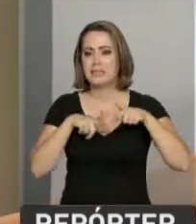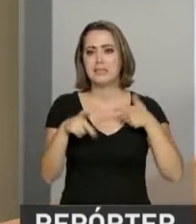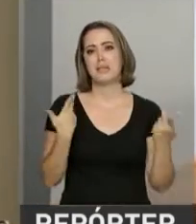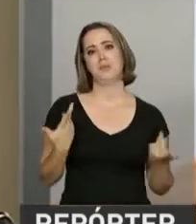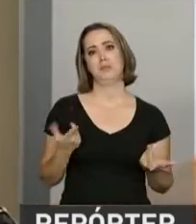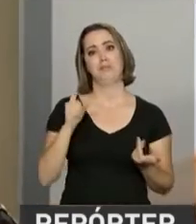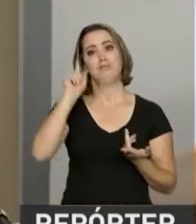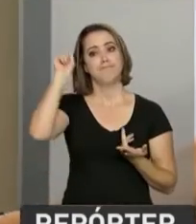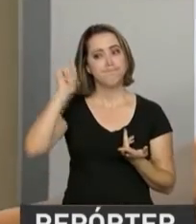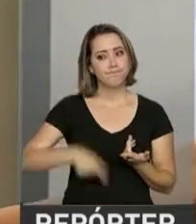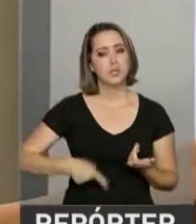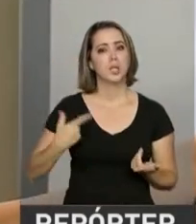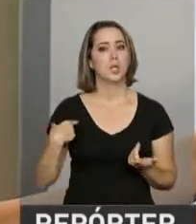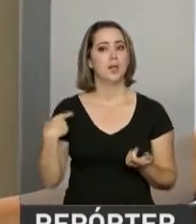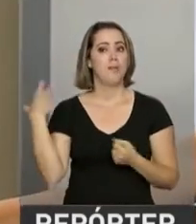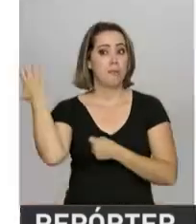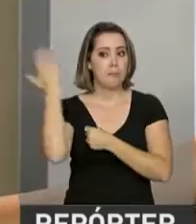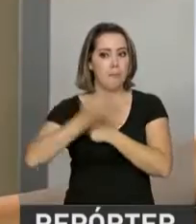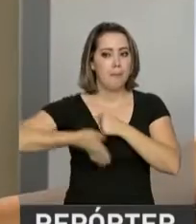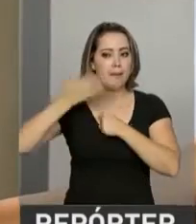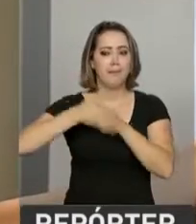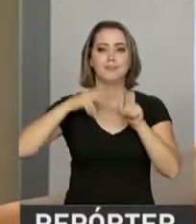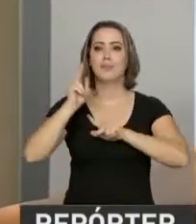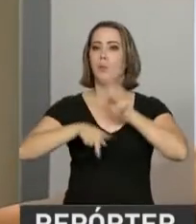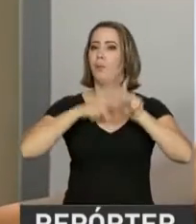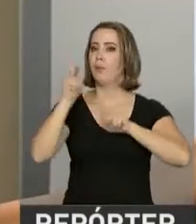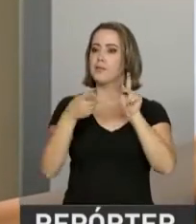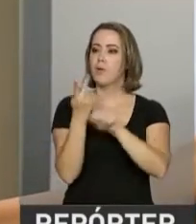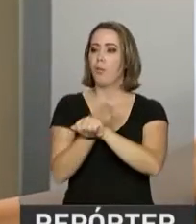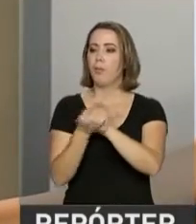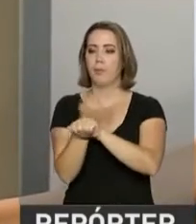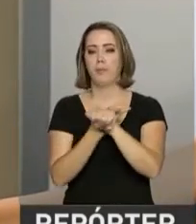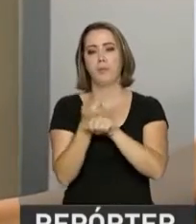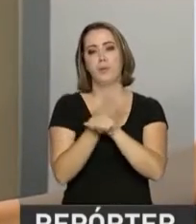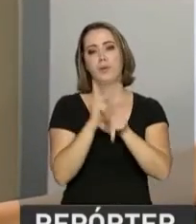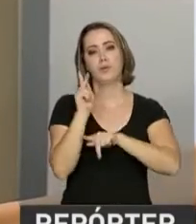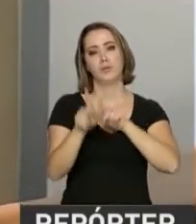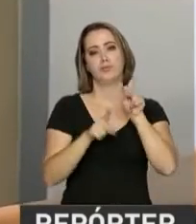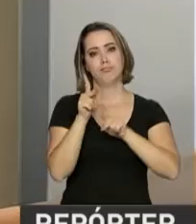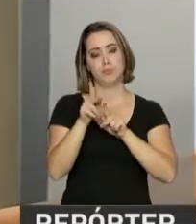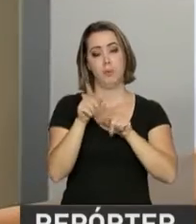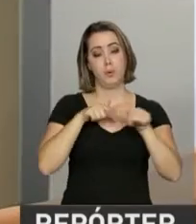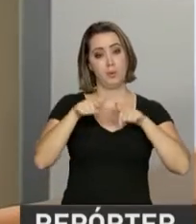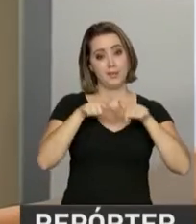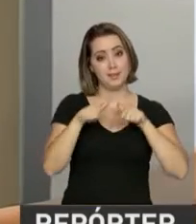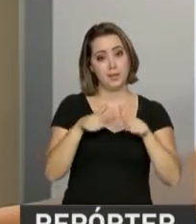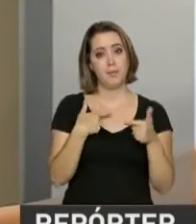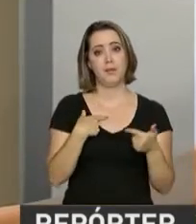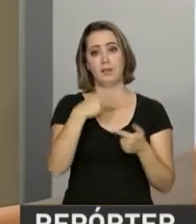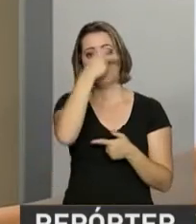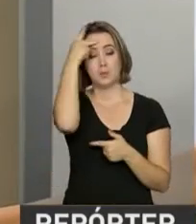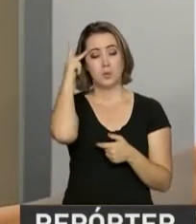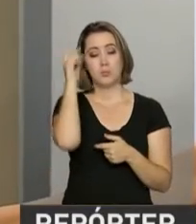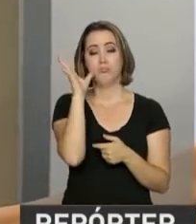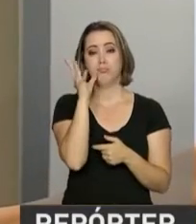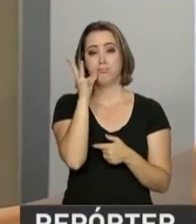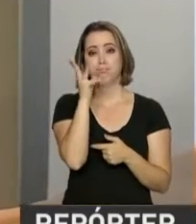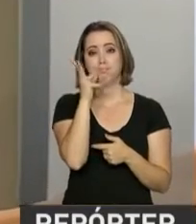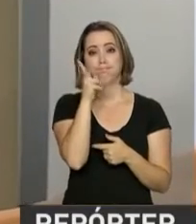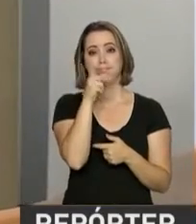freqüência maior da população que está procurando trabalho os dados mostram que as pessoas estão demorando mais tempo para conseguir trabalho em função